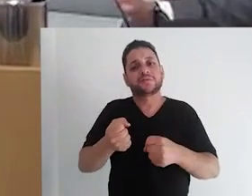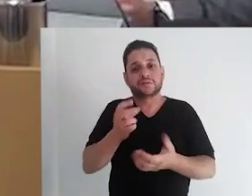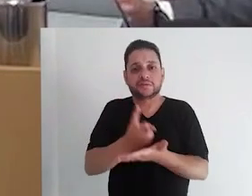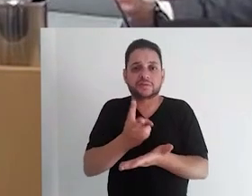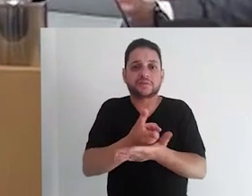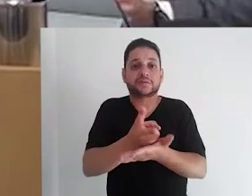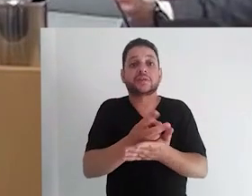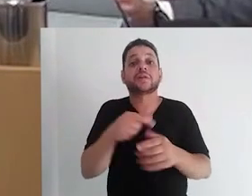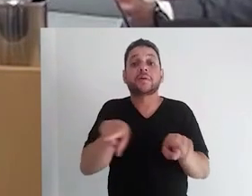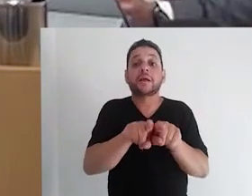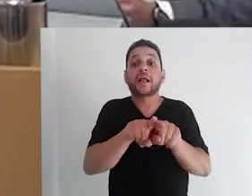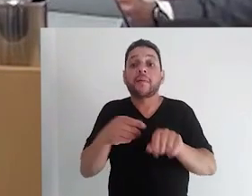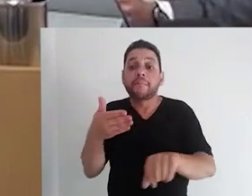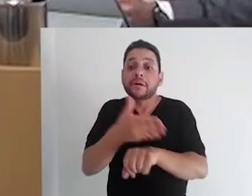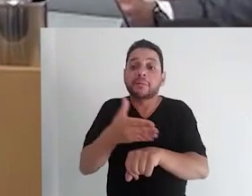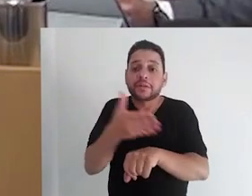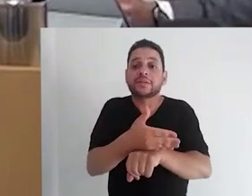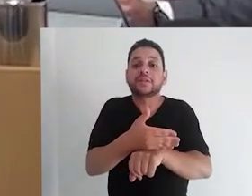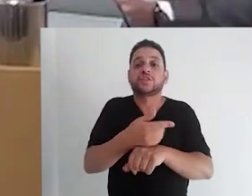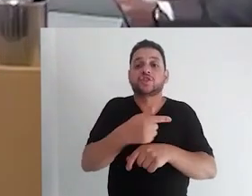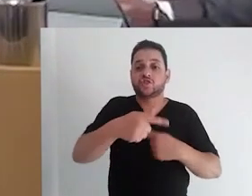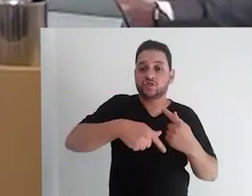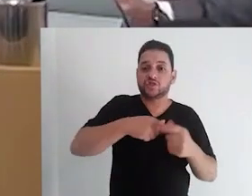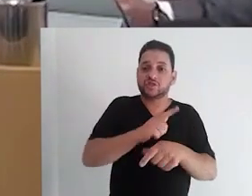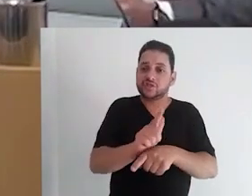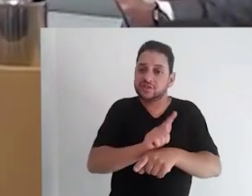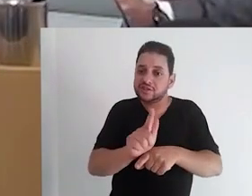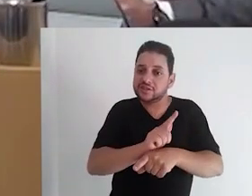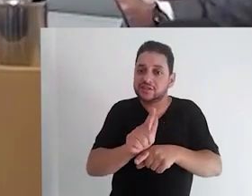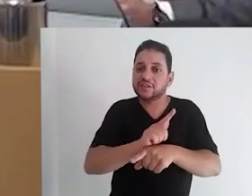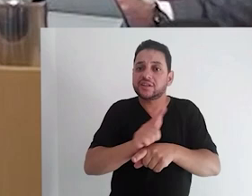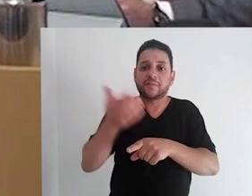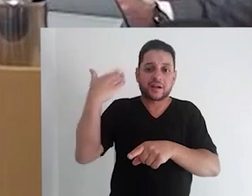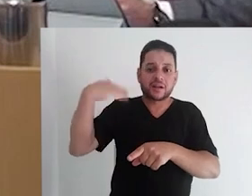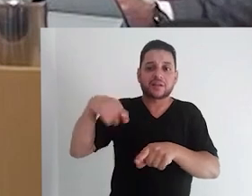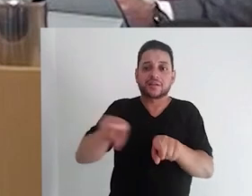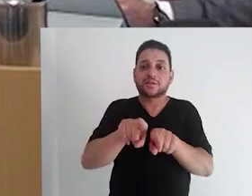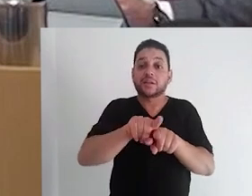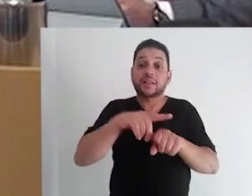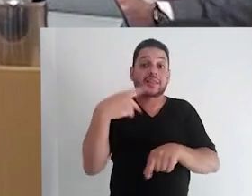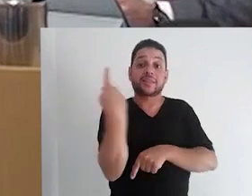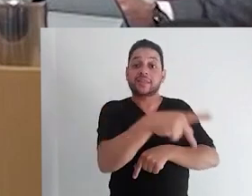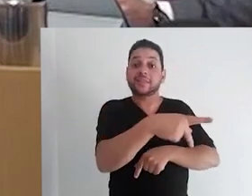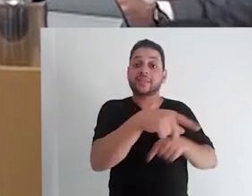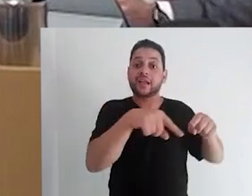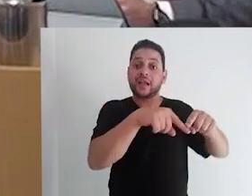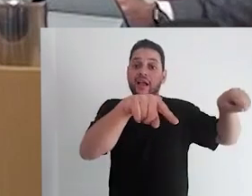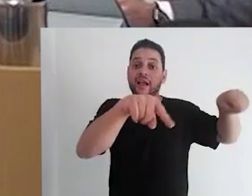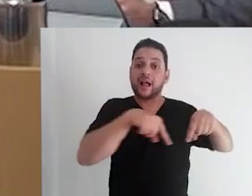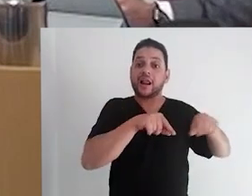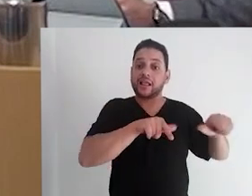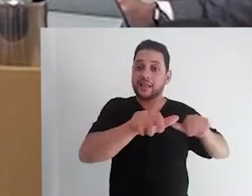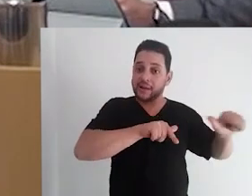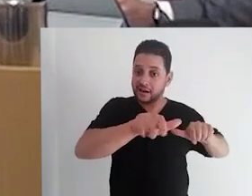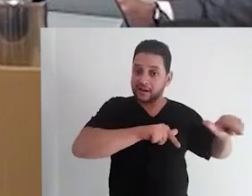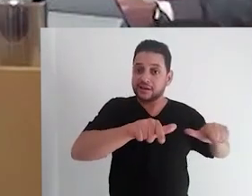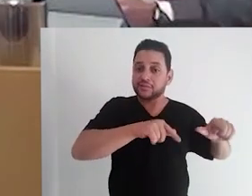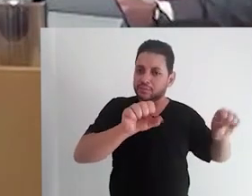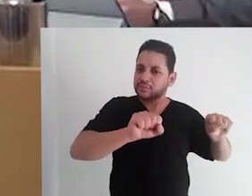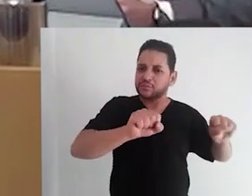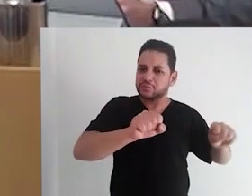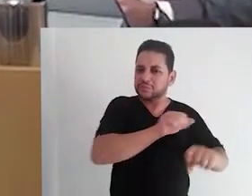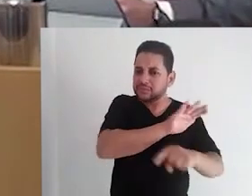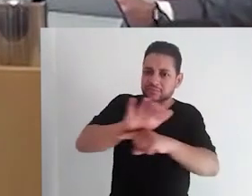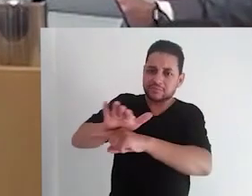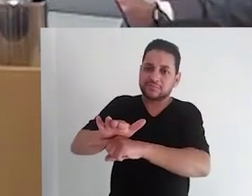participando efetivamente na gestão passada, disponibilizou servidores do seu gabinete para atuarem conosco na fase piloto,